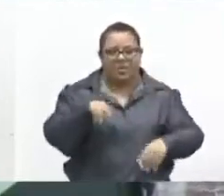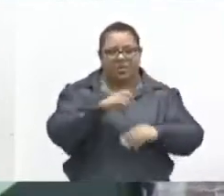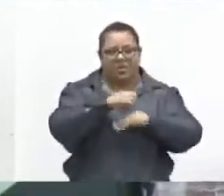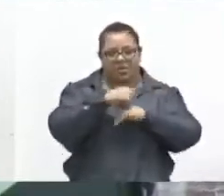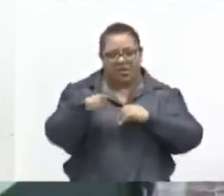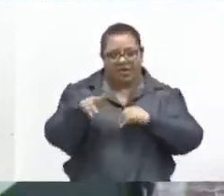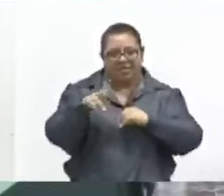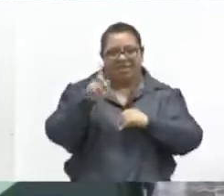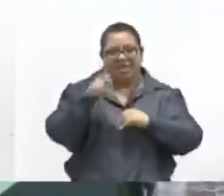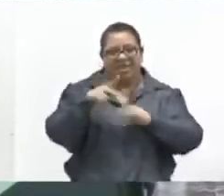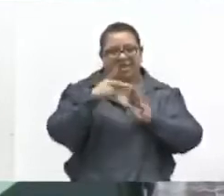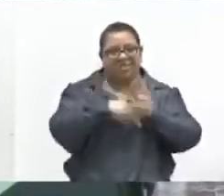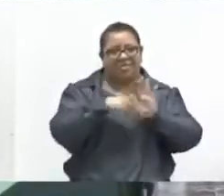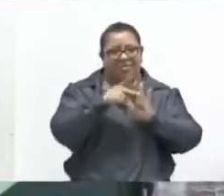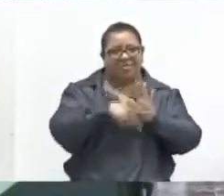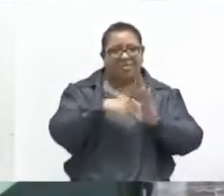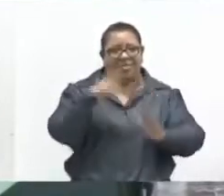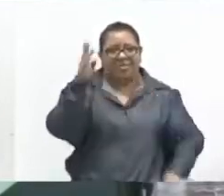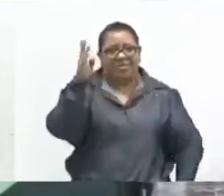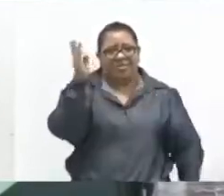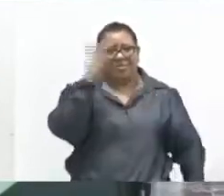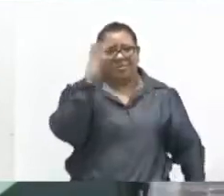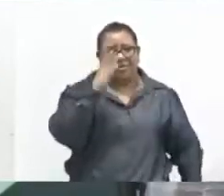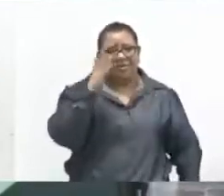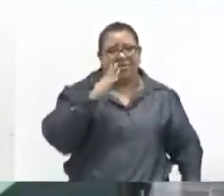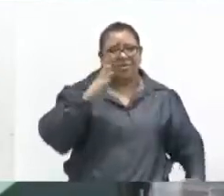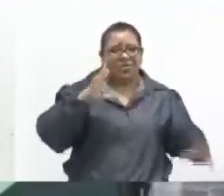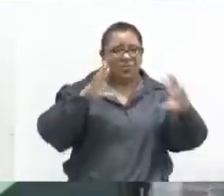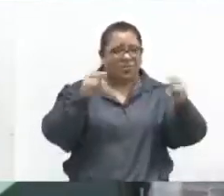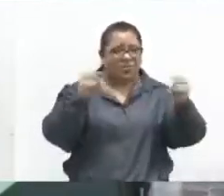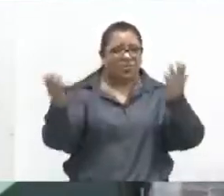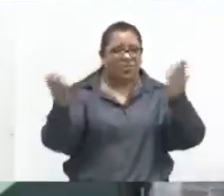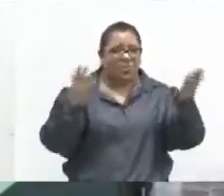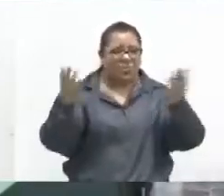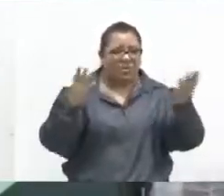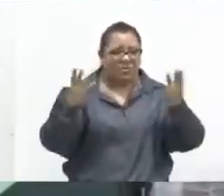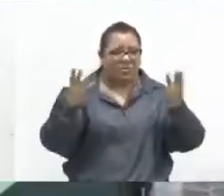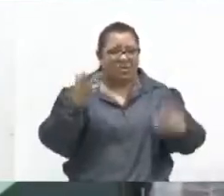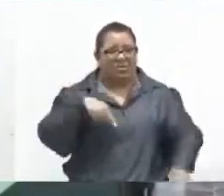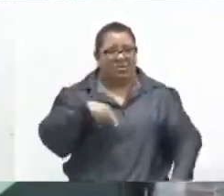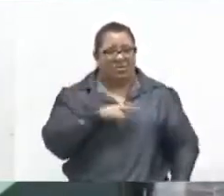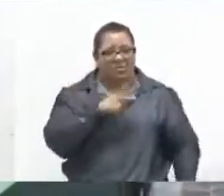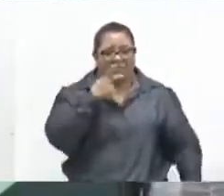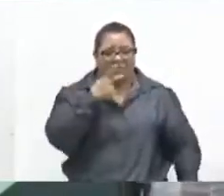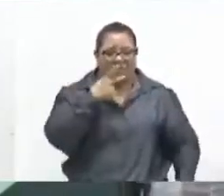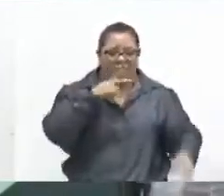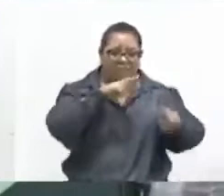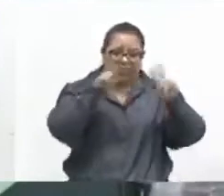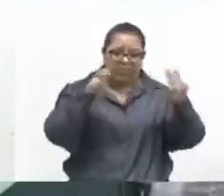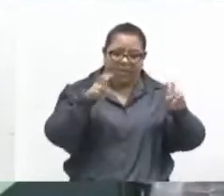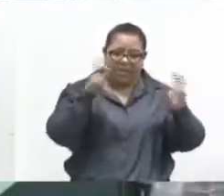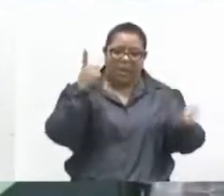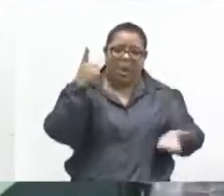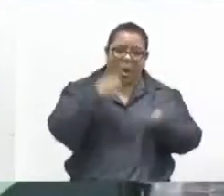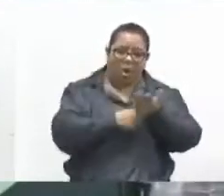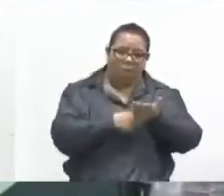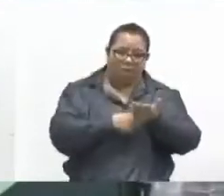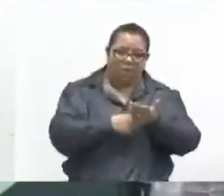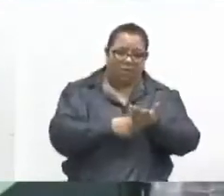do Programa Nacional de Assistência Estudantil, é um parâmetro colocado também. Então, quando a gente fala em assistência estudantil, é realmente comprovado,